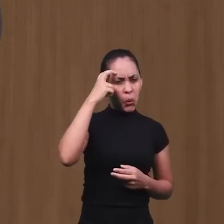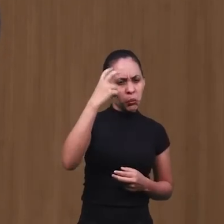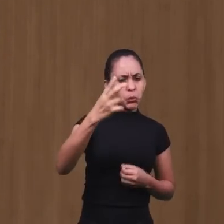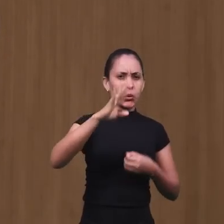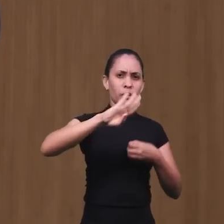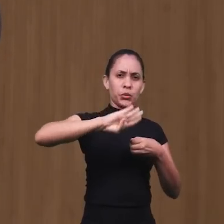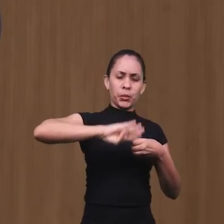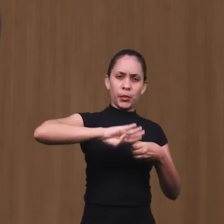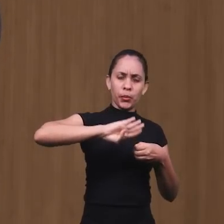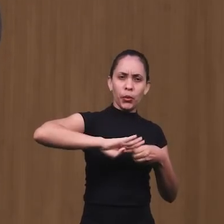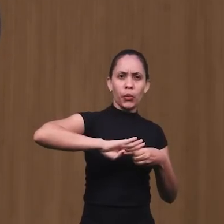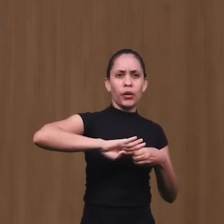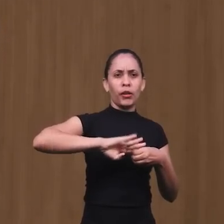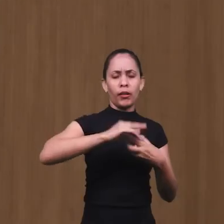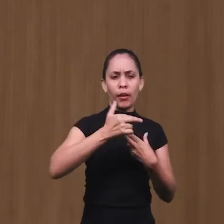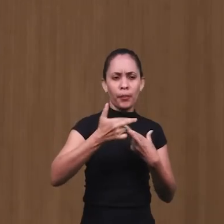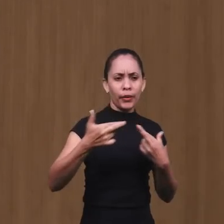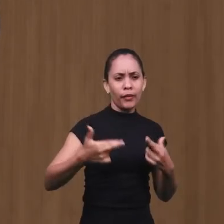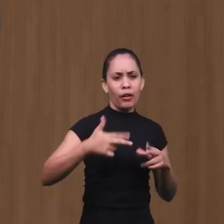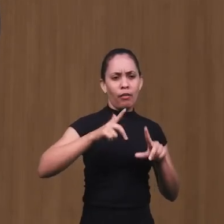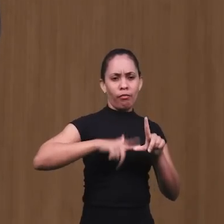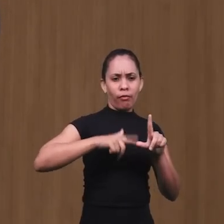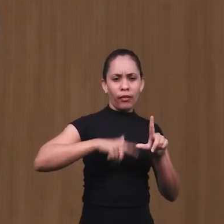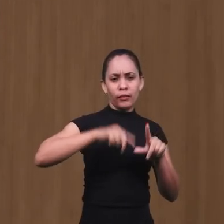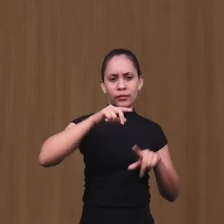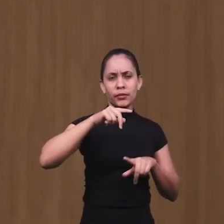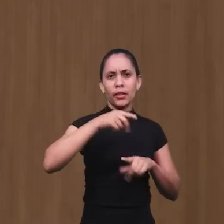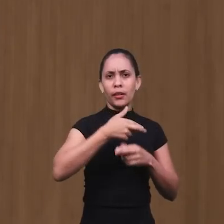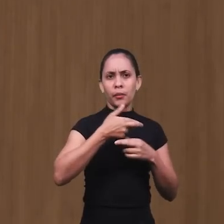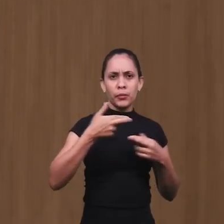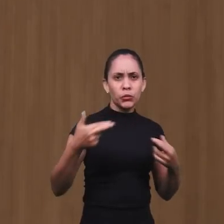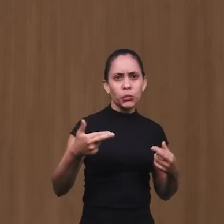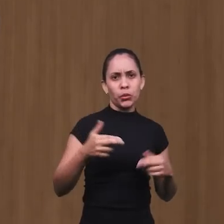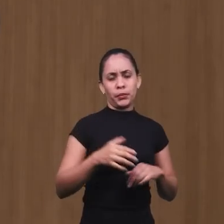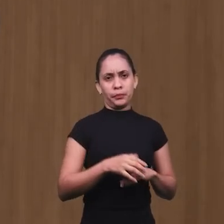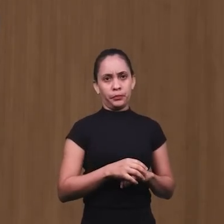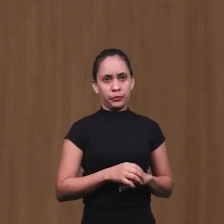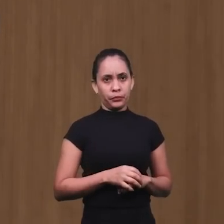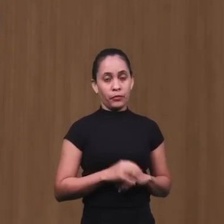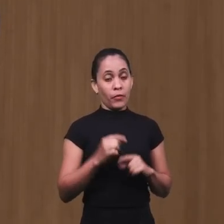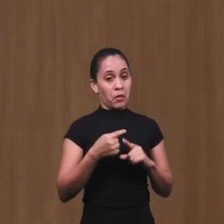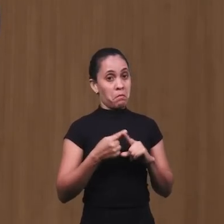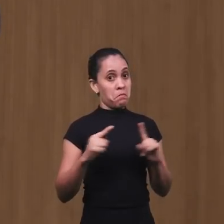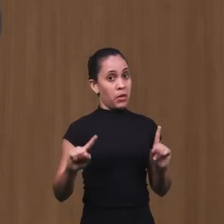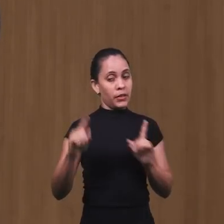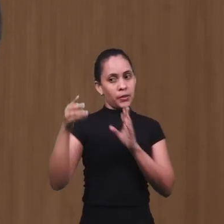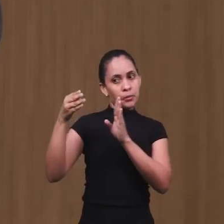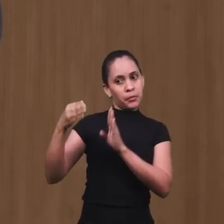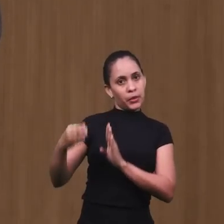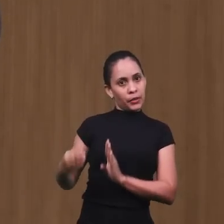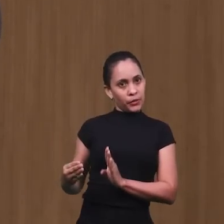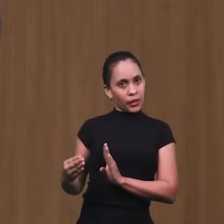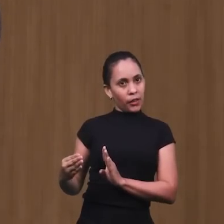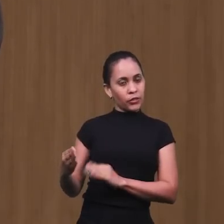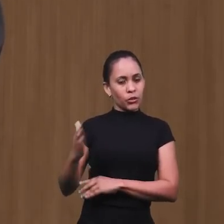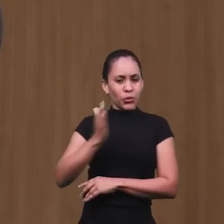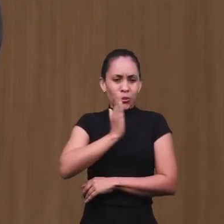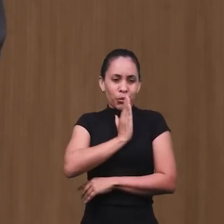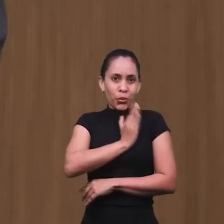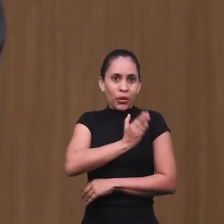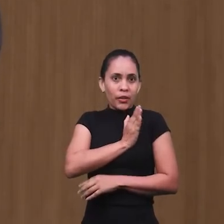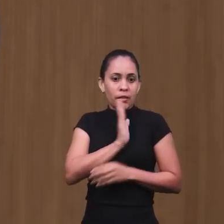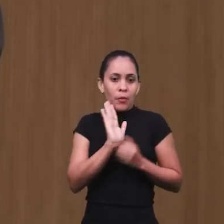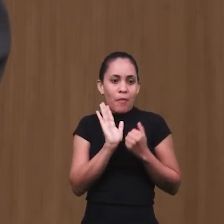cultura babilônica, ele aprendeu o letramento dos caldeus, mas pela fidelidade dele, por aquilo